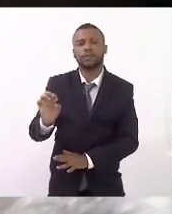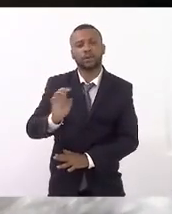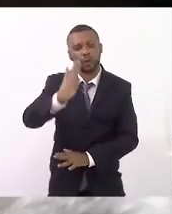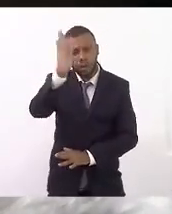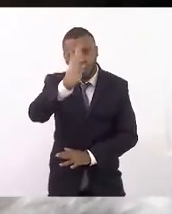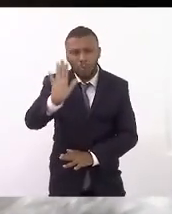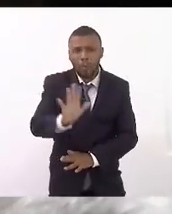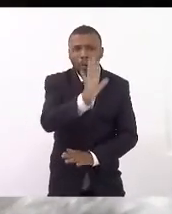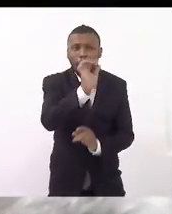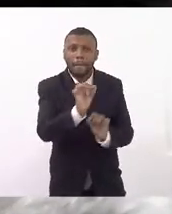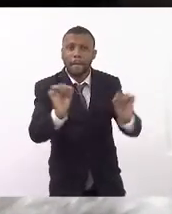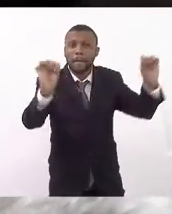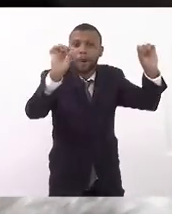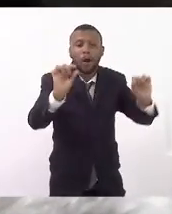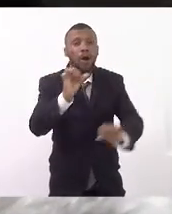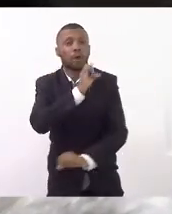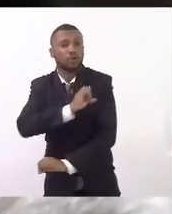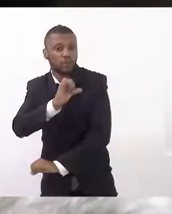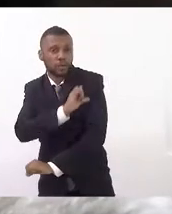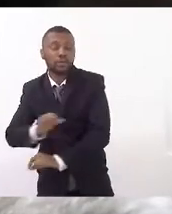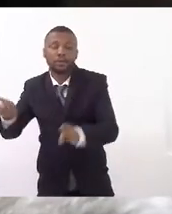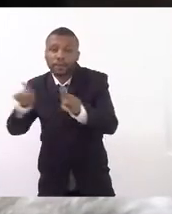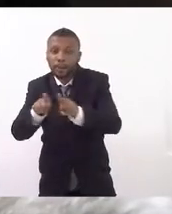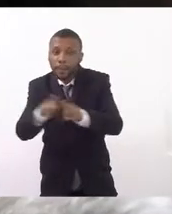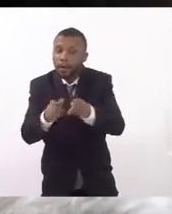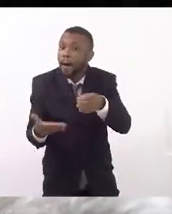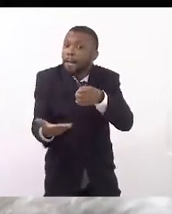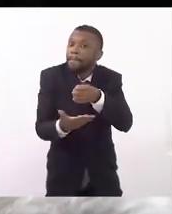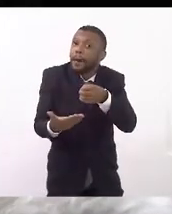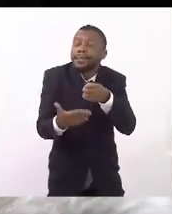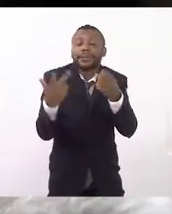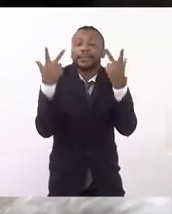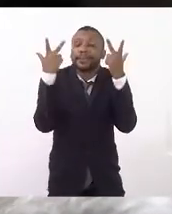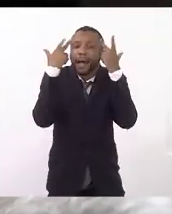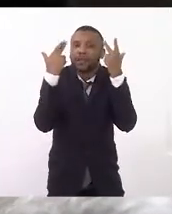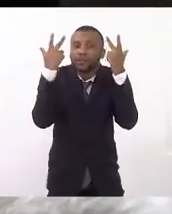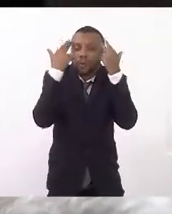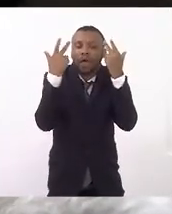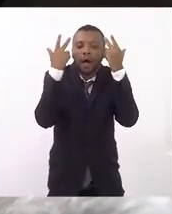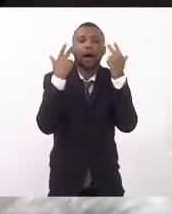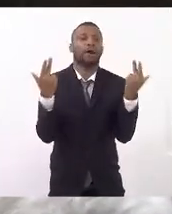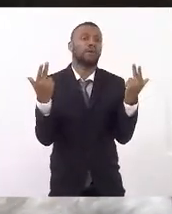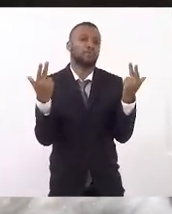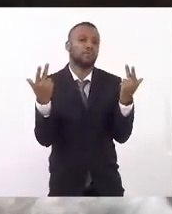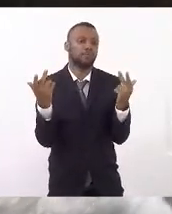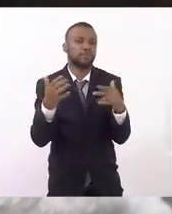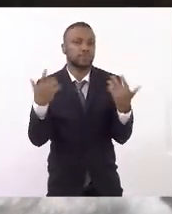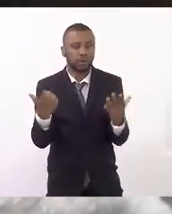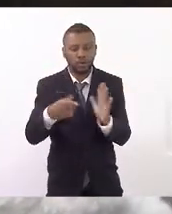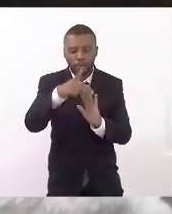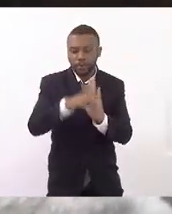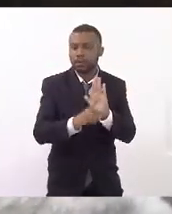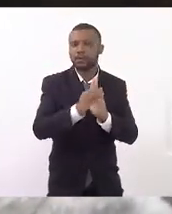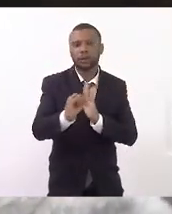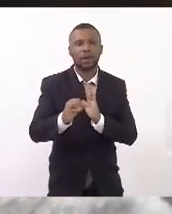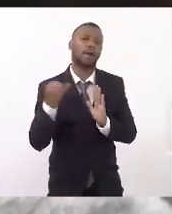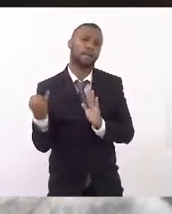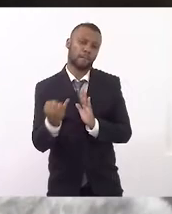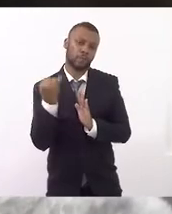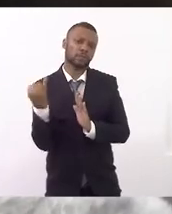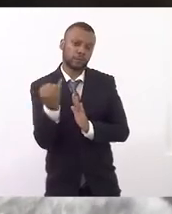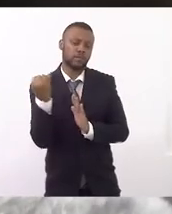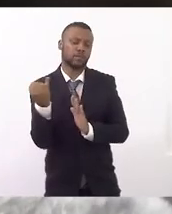inclusive os fertilizantes, André, de base natural, de base orgânica. Então, eu queria dizer que é um projeto importante. Eu fiz, como